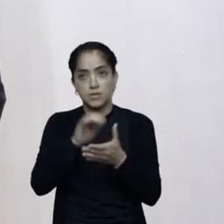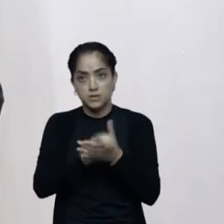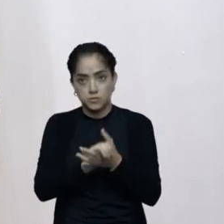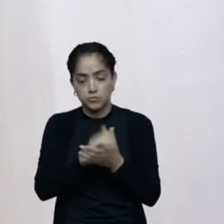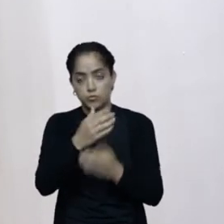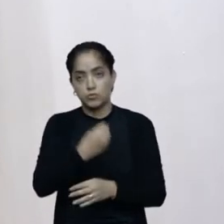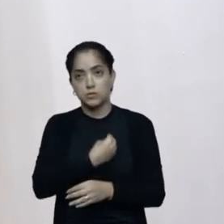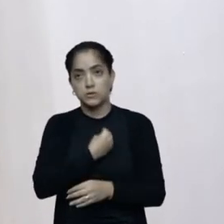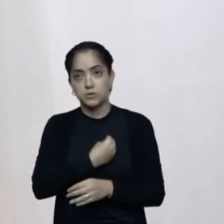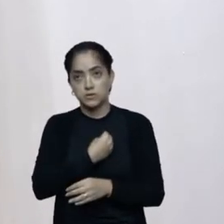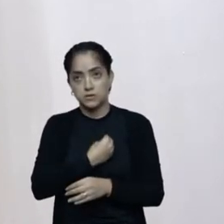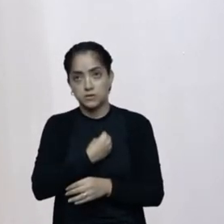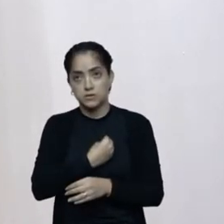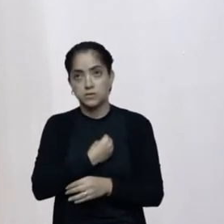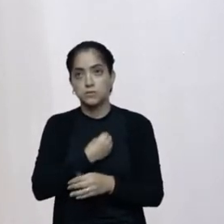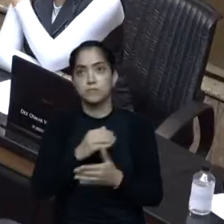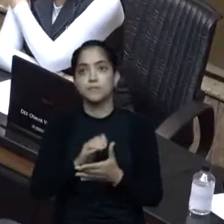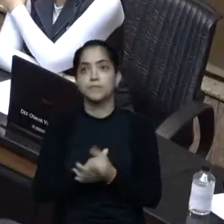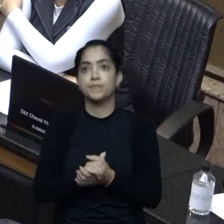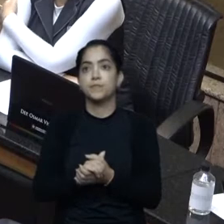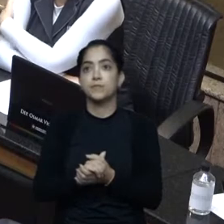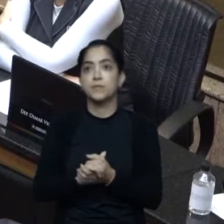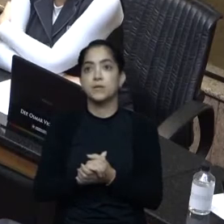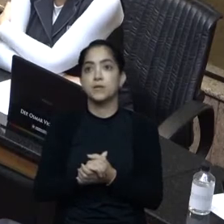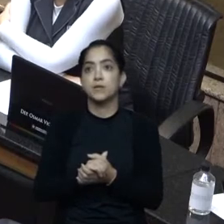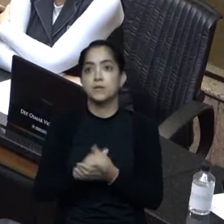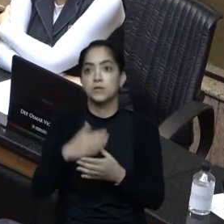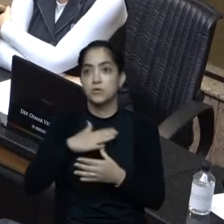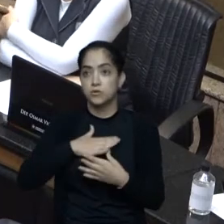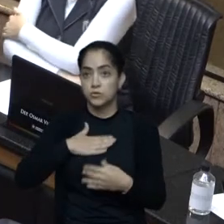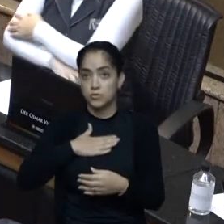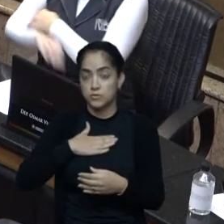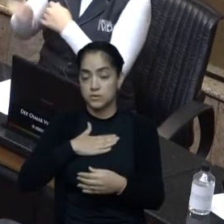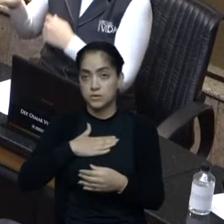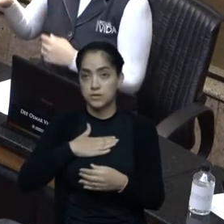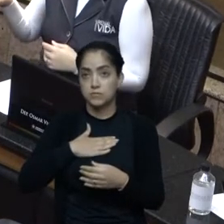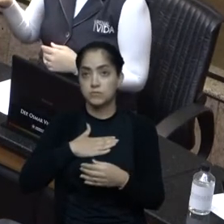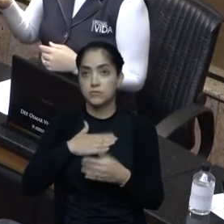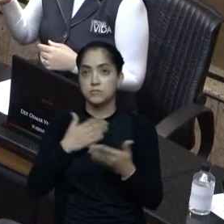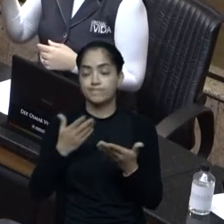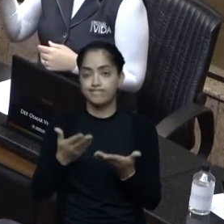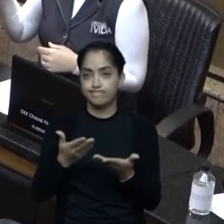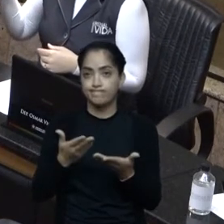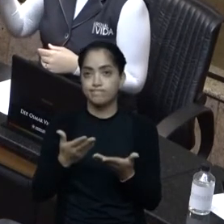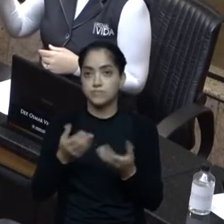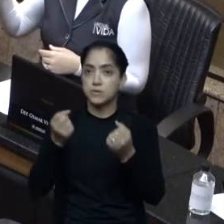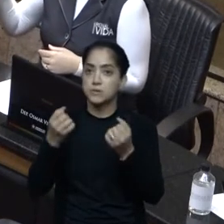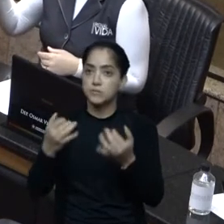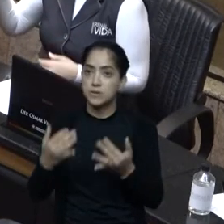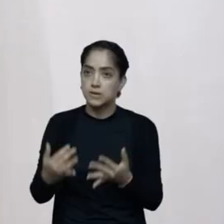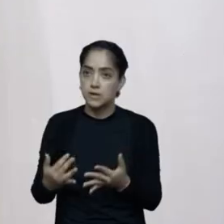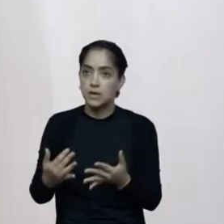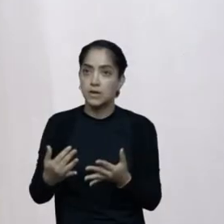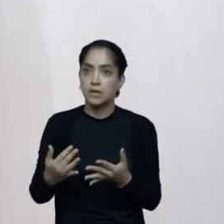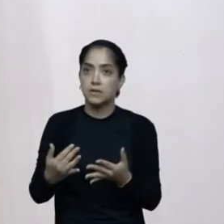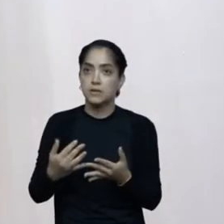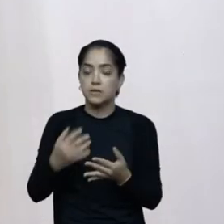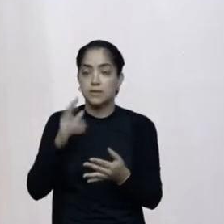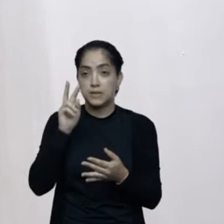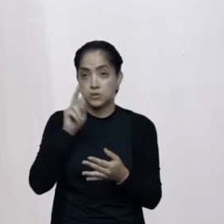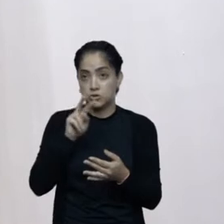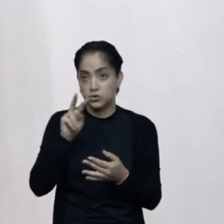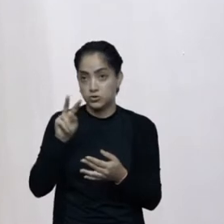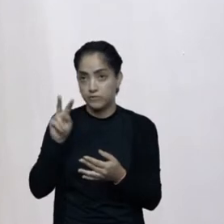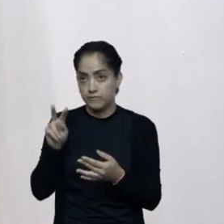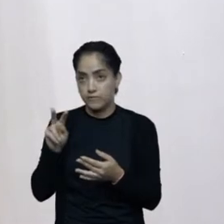presente. E nós aqui gostaríamos de dizer, gente, não é porque a gente só enxergue